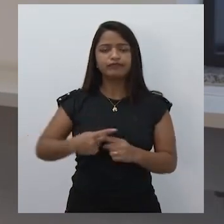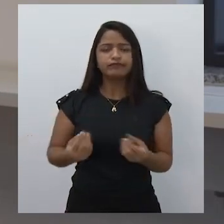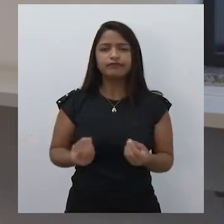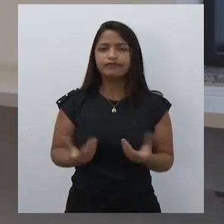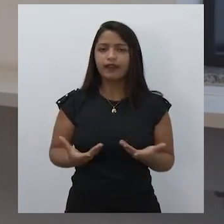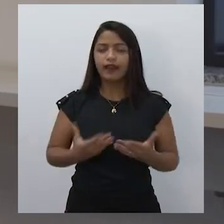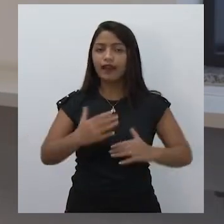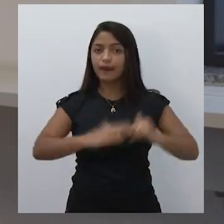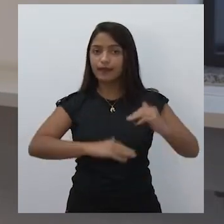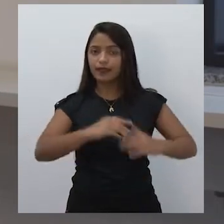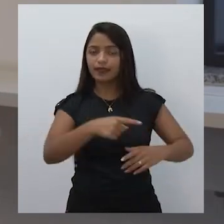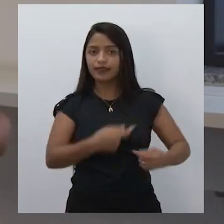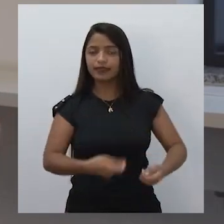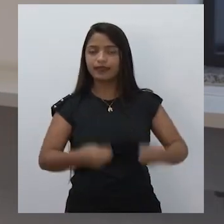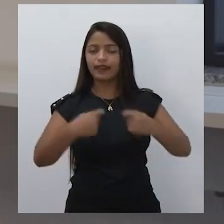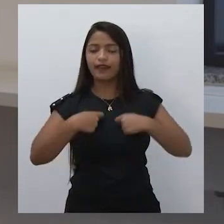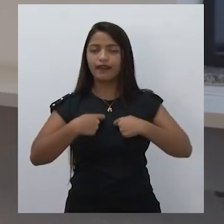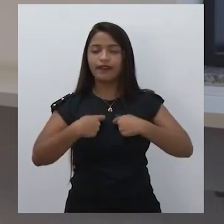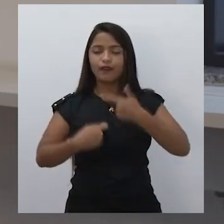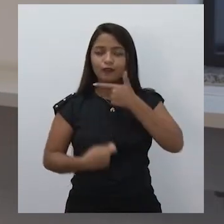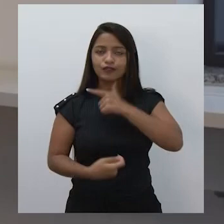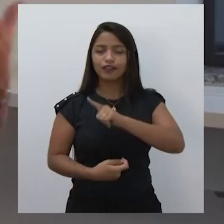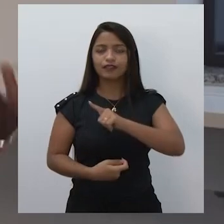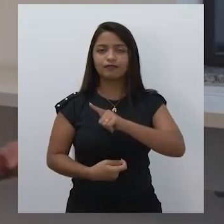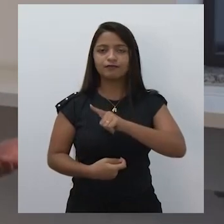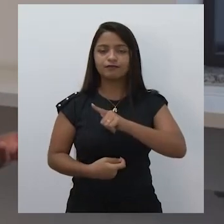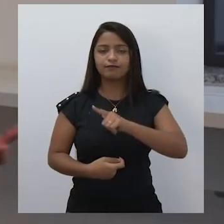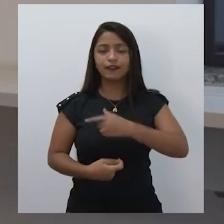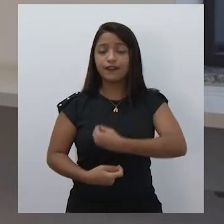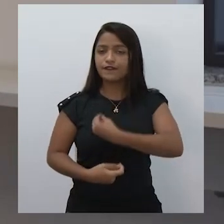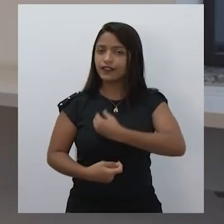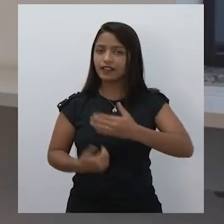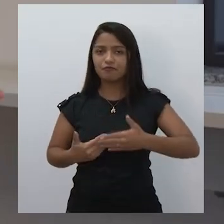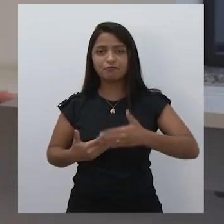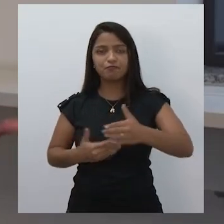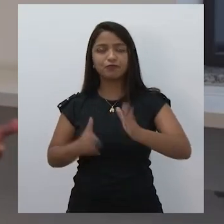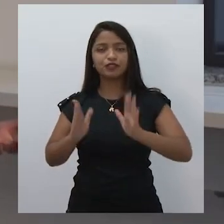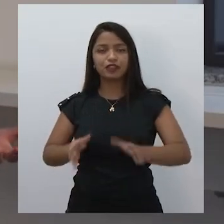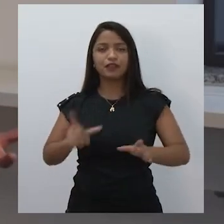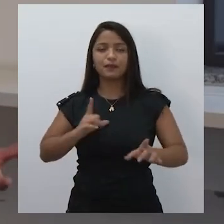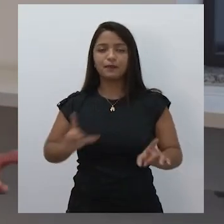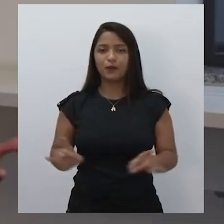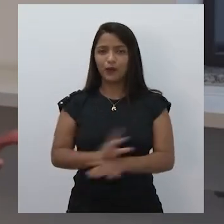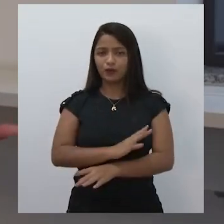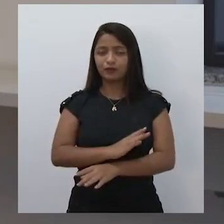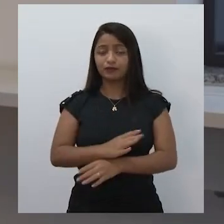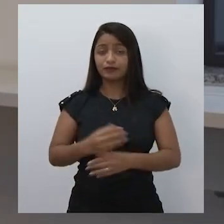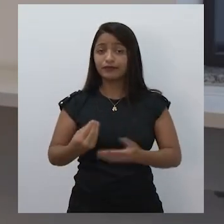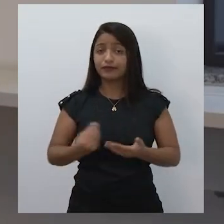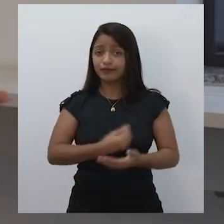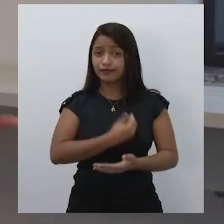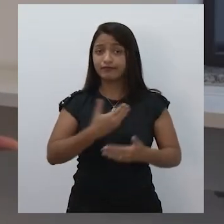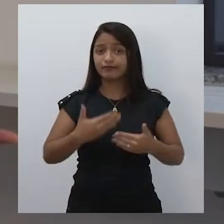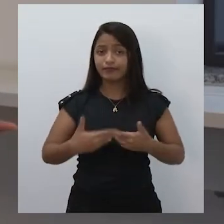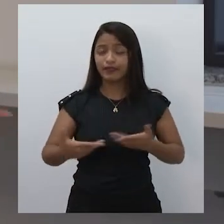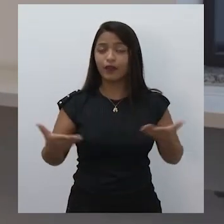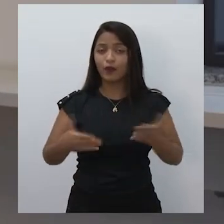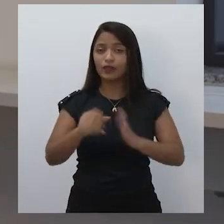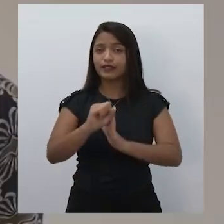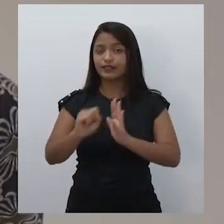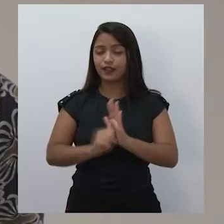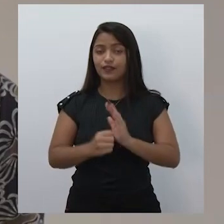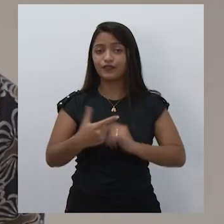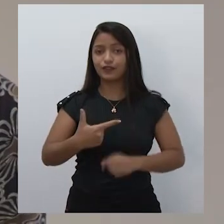então, possam resultar em um preparo maior para a vida e para a vida no século XXI. Por conta